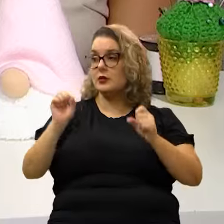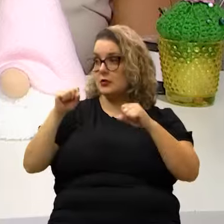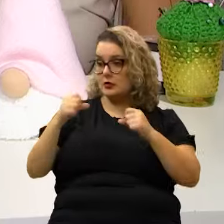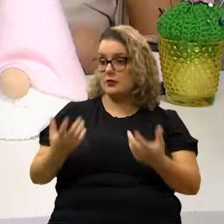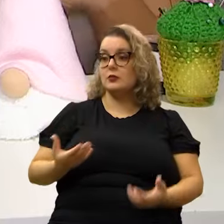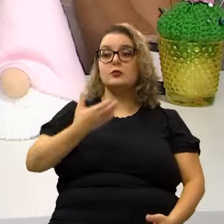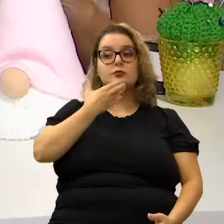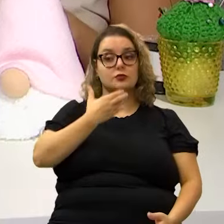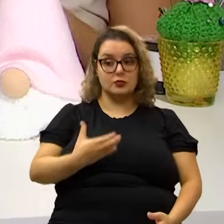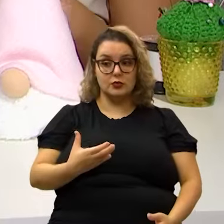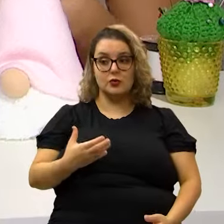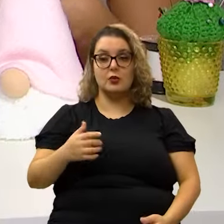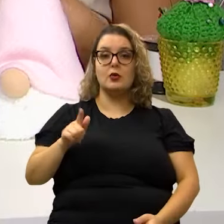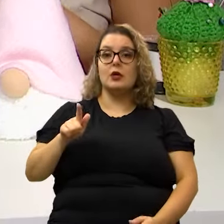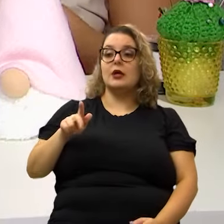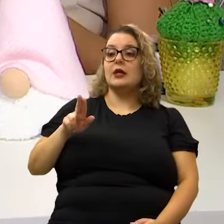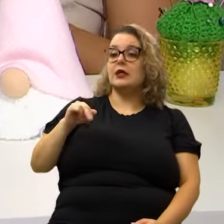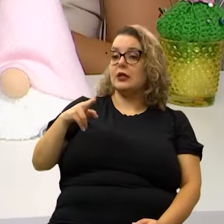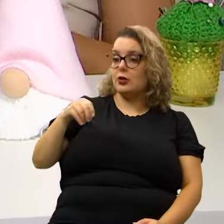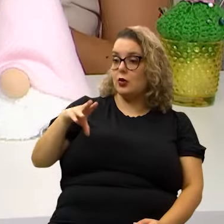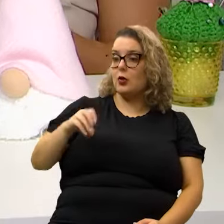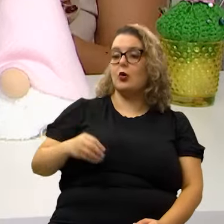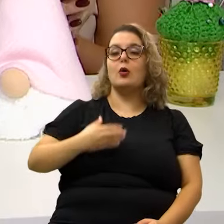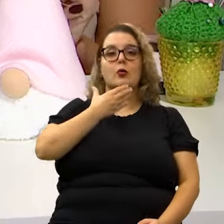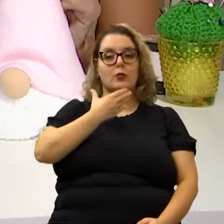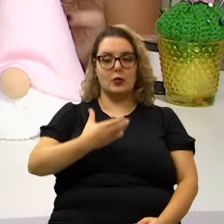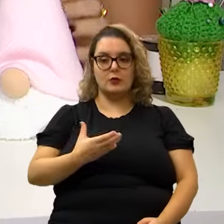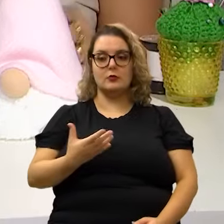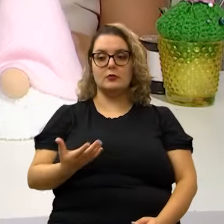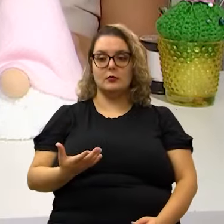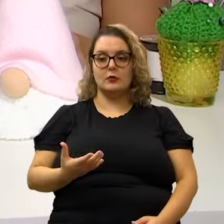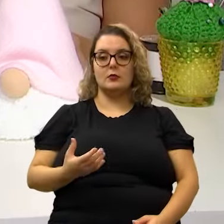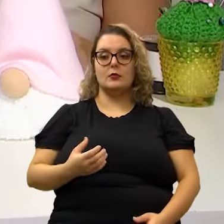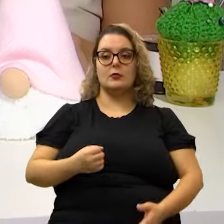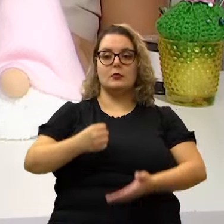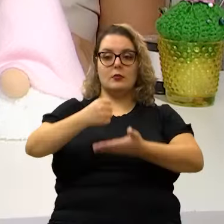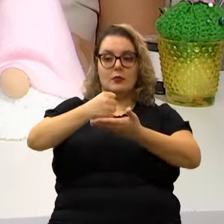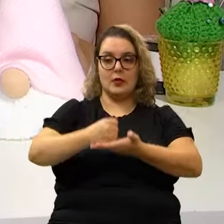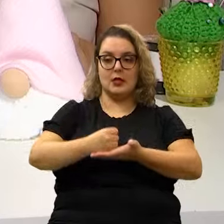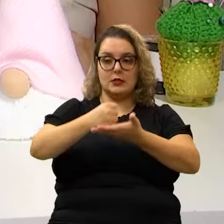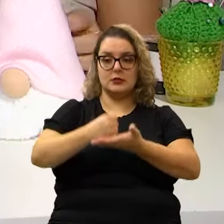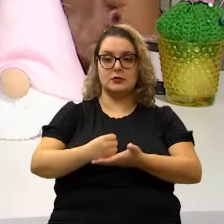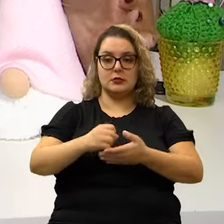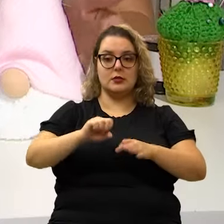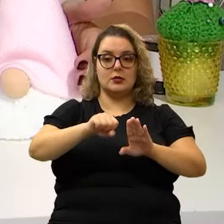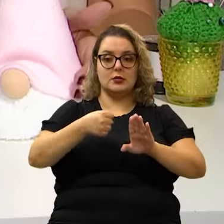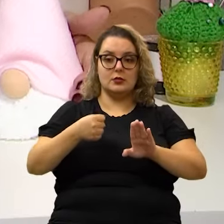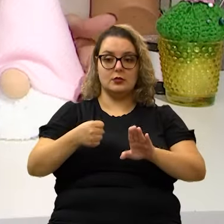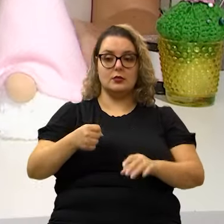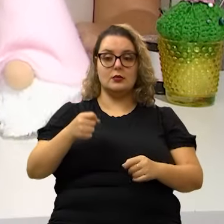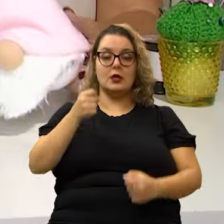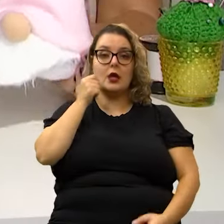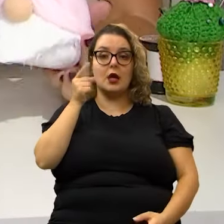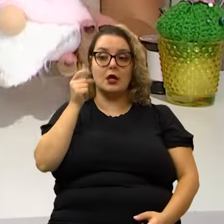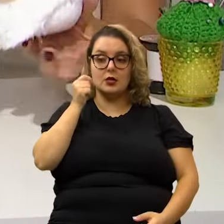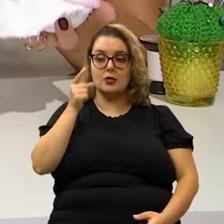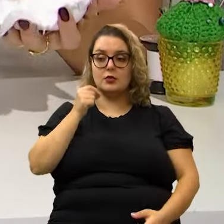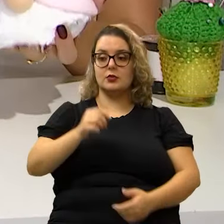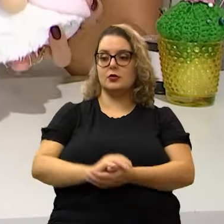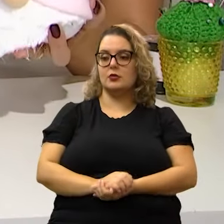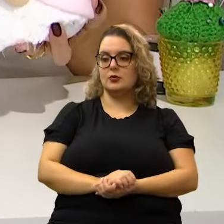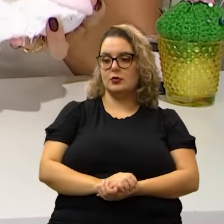no Natal, fazer uns gnominhos de Natal, Papai Noel. Pezinho de porta. Exatamente. Gatinho. Pode até